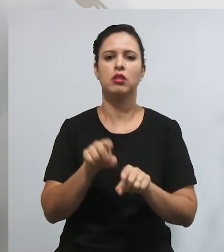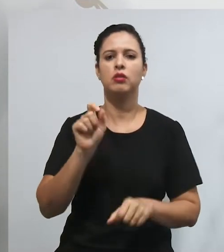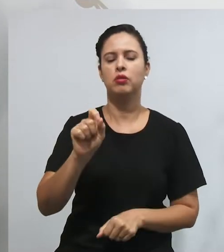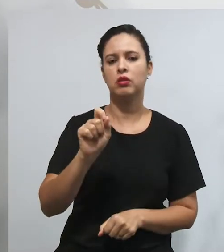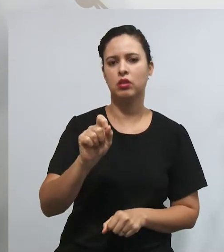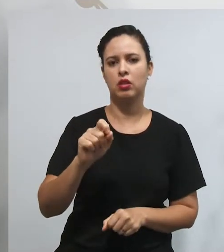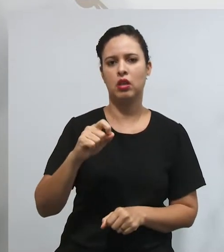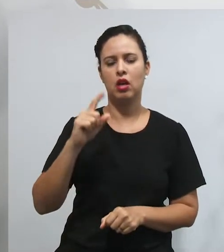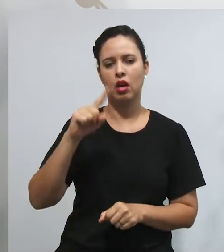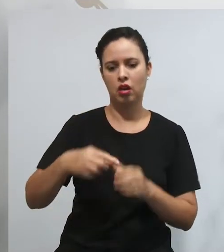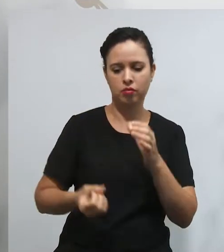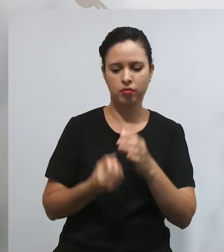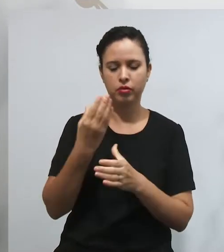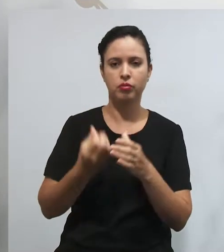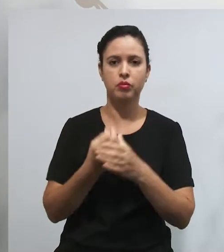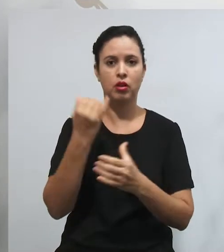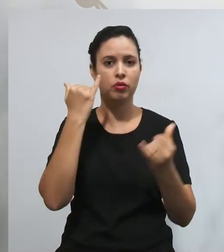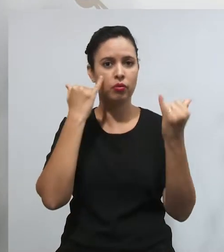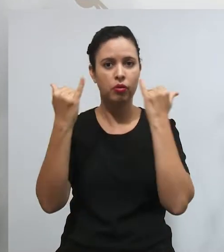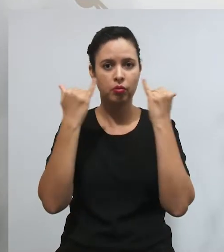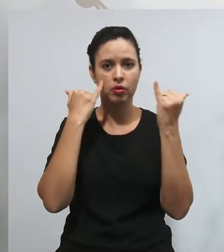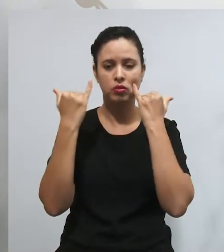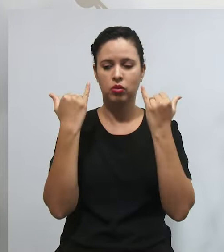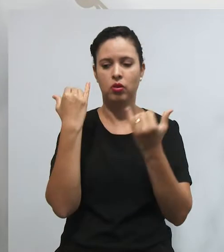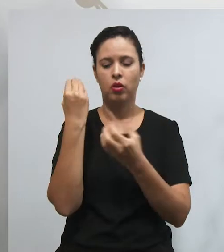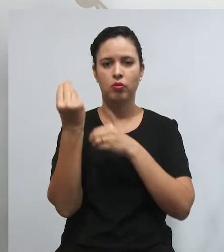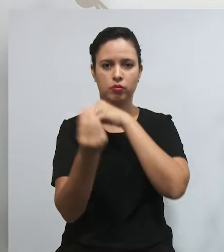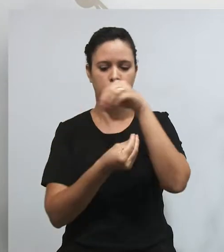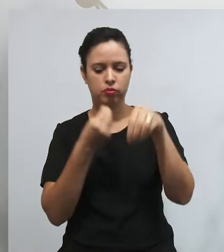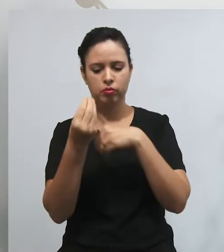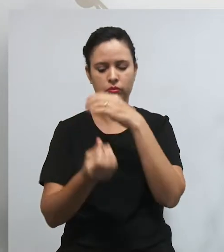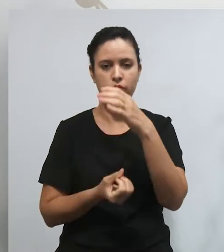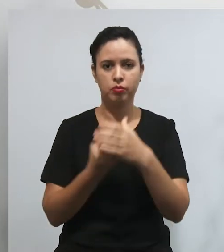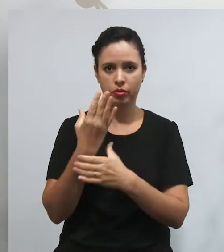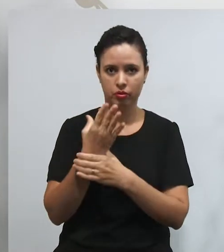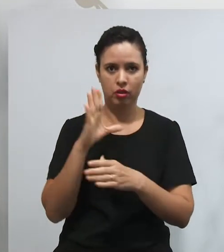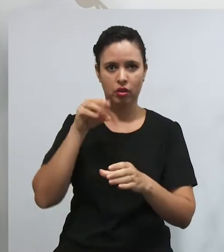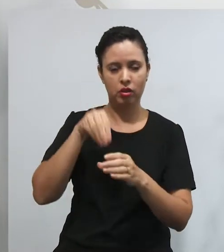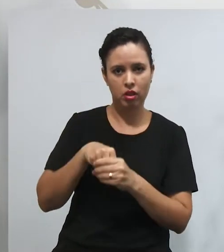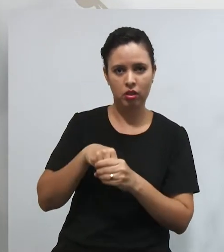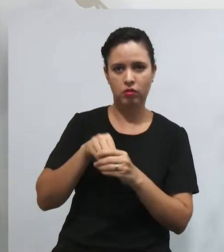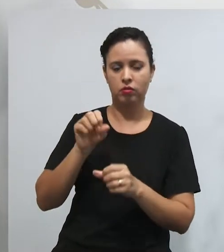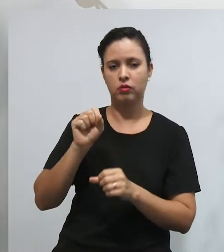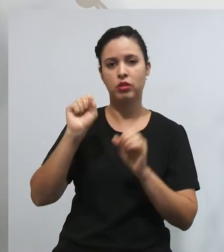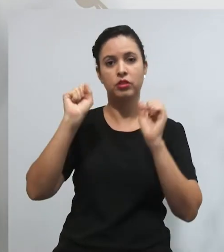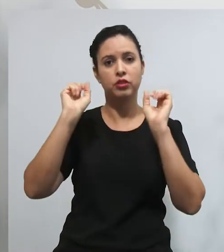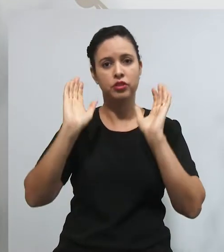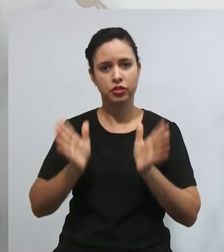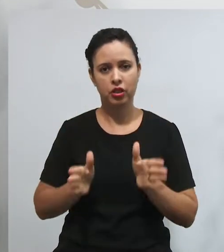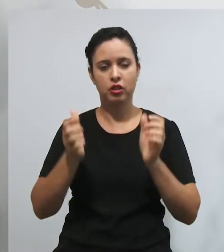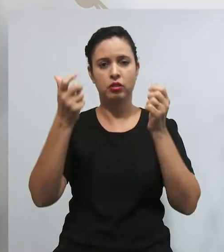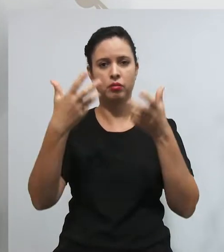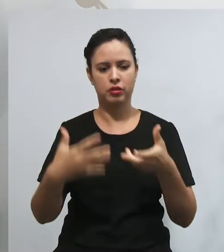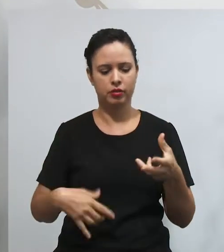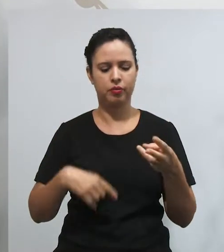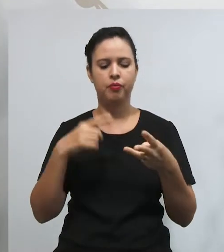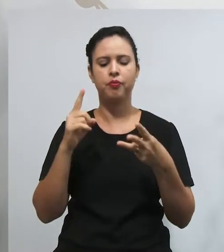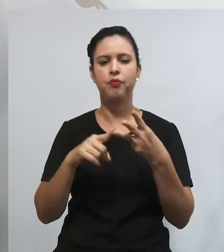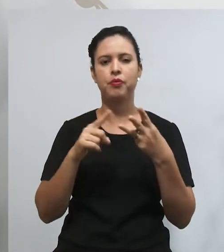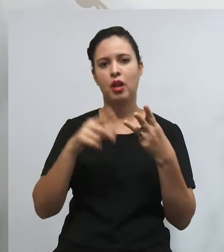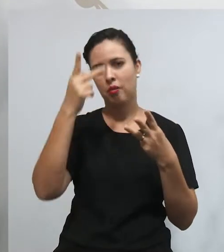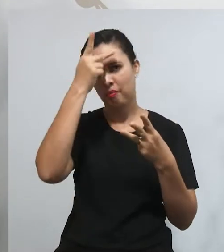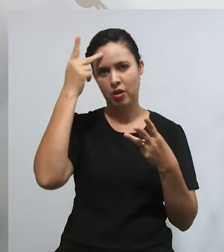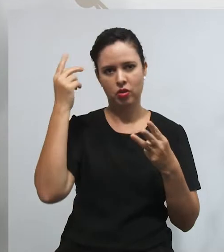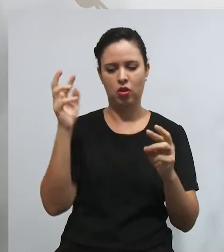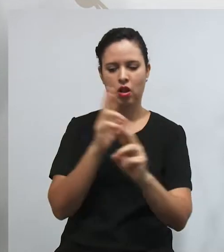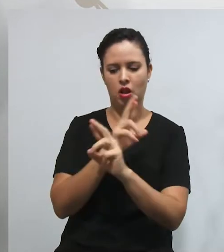pelo processamento das informações que acontece ali dentro. Tá bom? Fizemos então um panorama de peopleware, são as pessoas que interagem com a